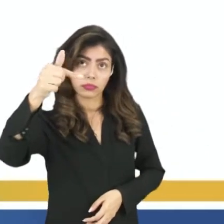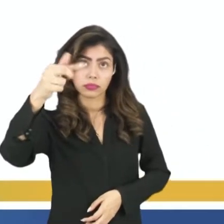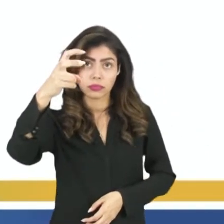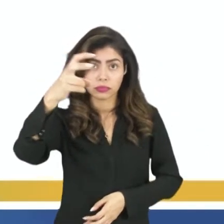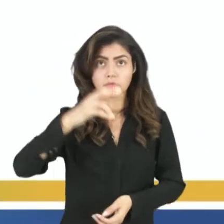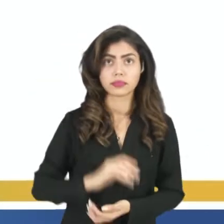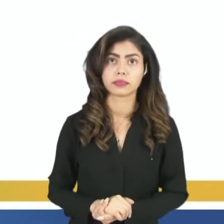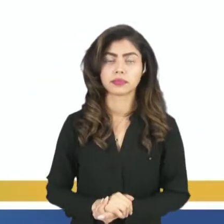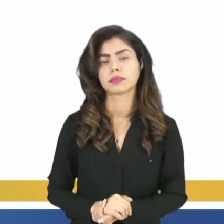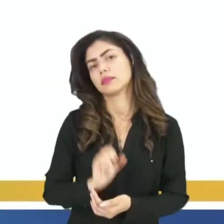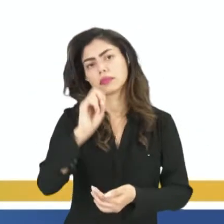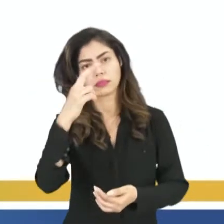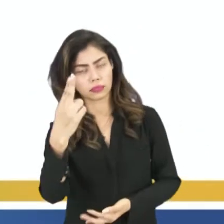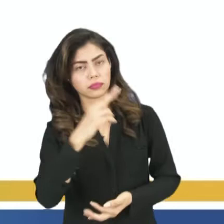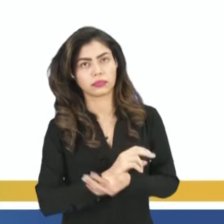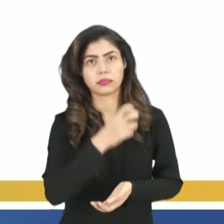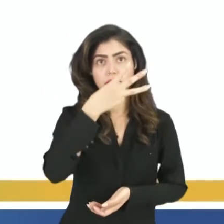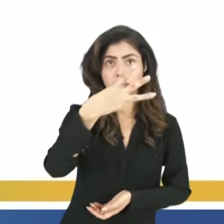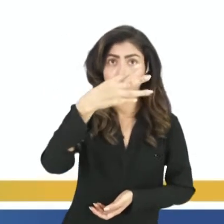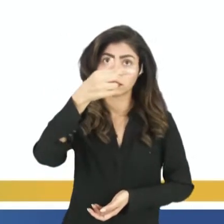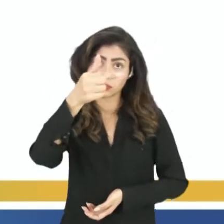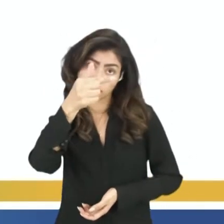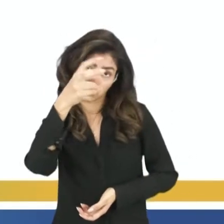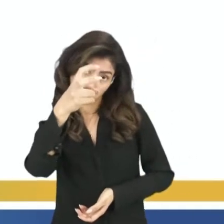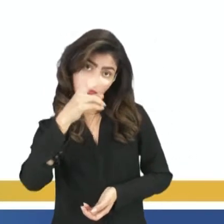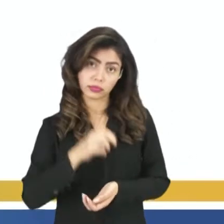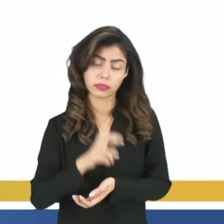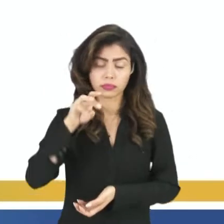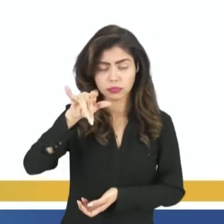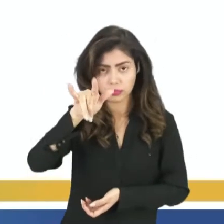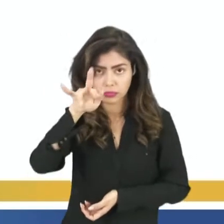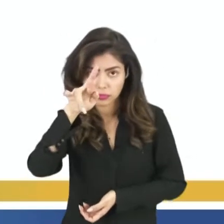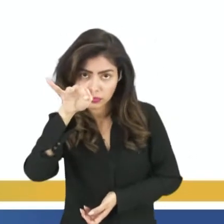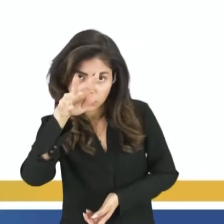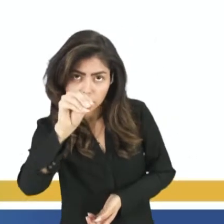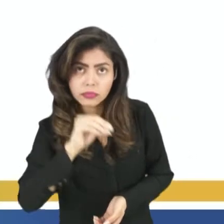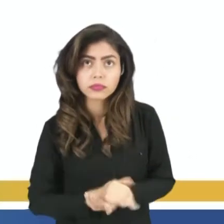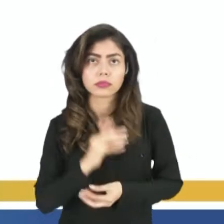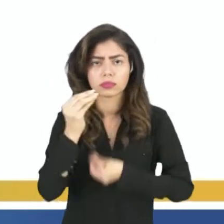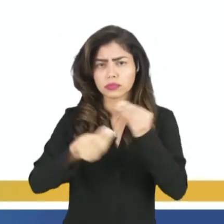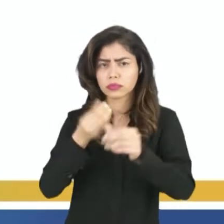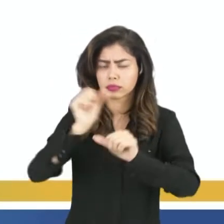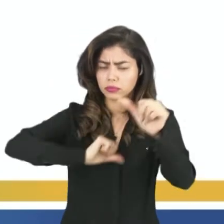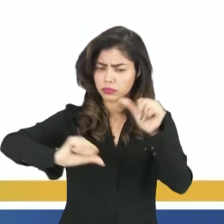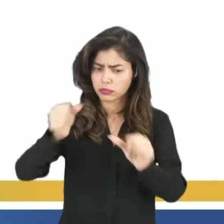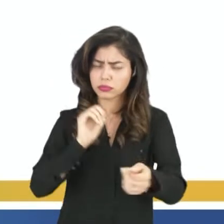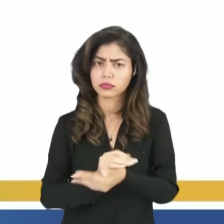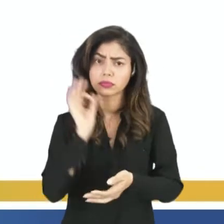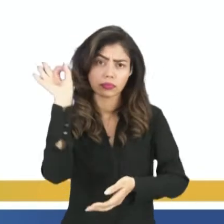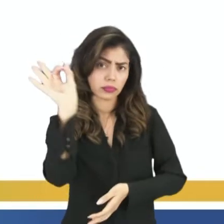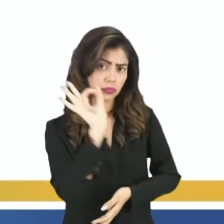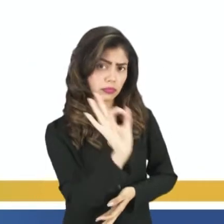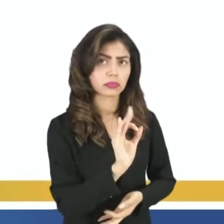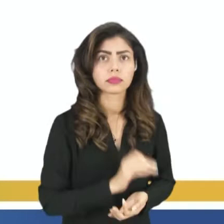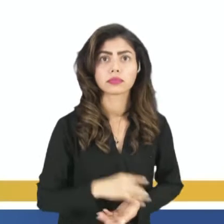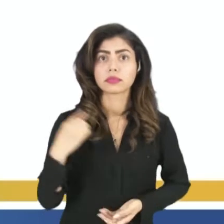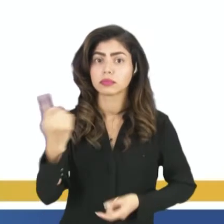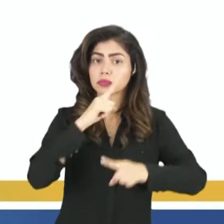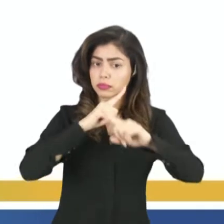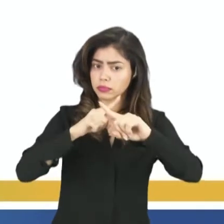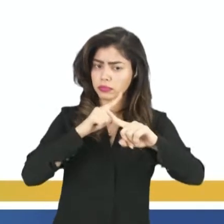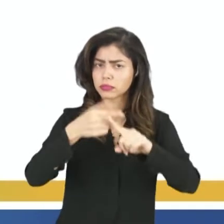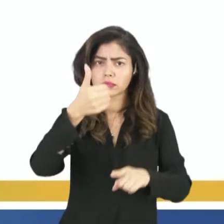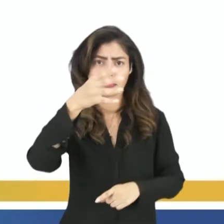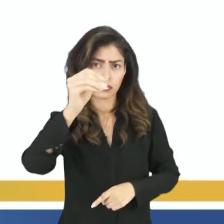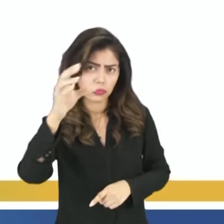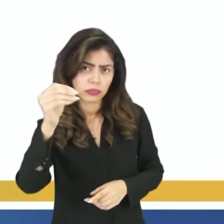0,375, ou seja, 375 milésimos. Mas como temos que transformar em porcentagem, vamos aqui multiplicar por